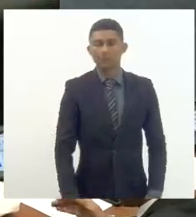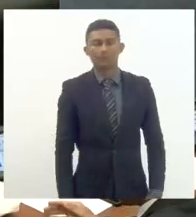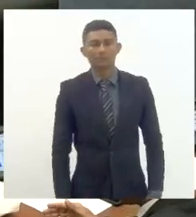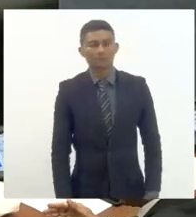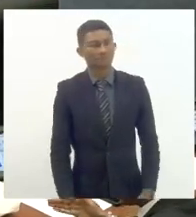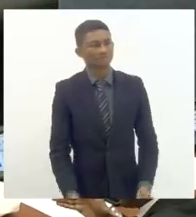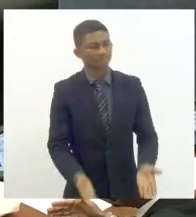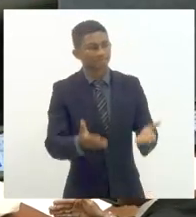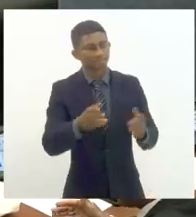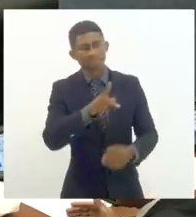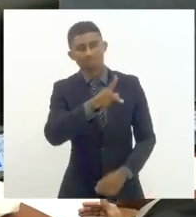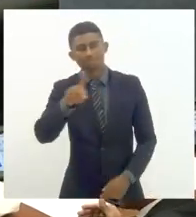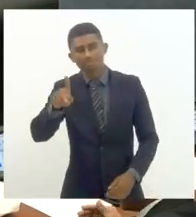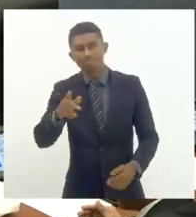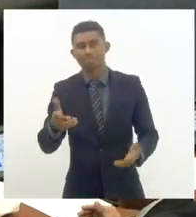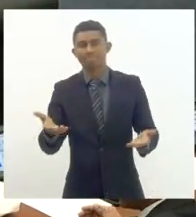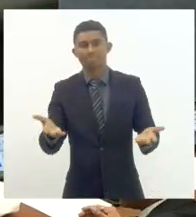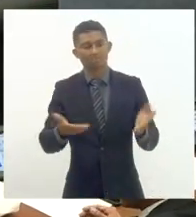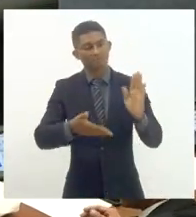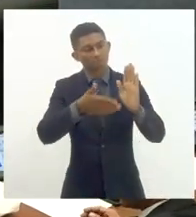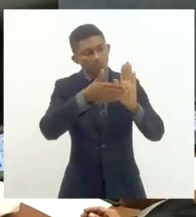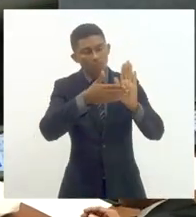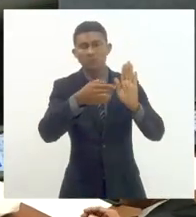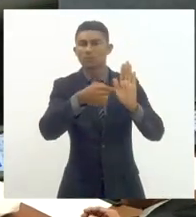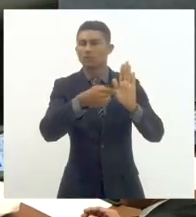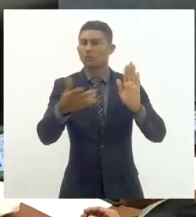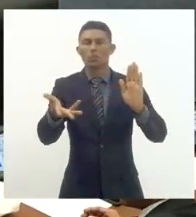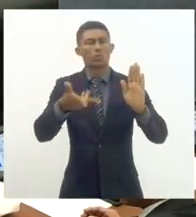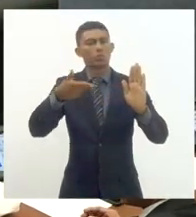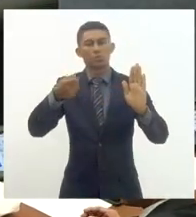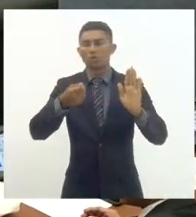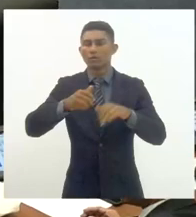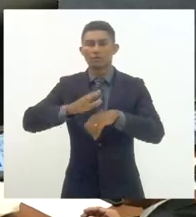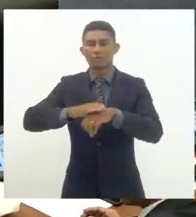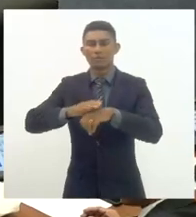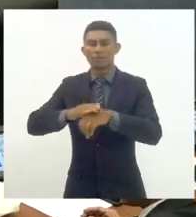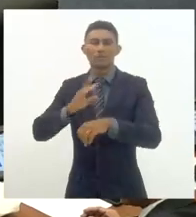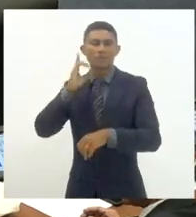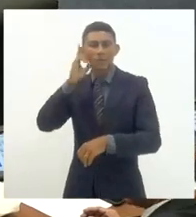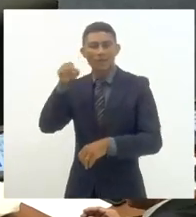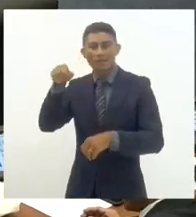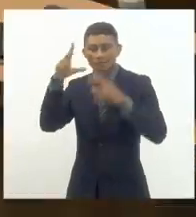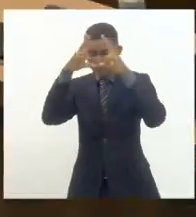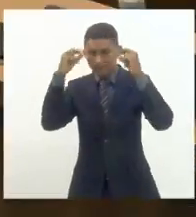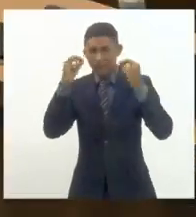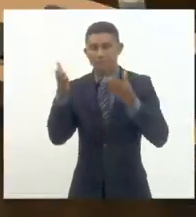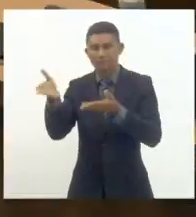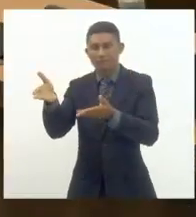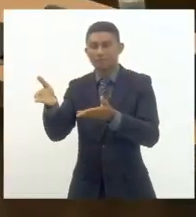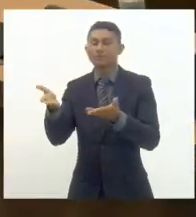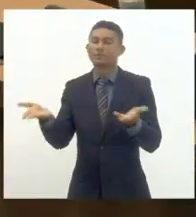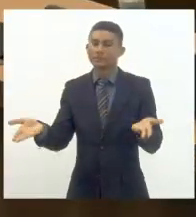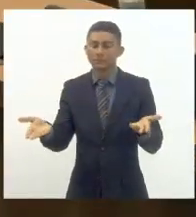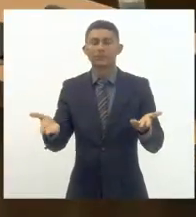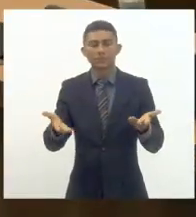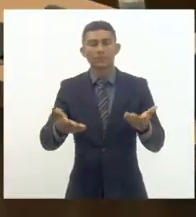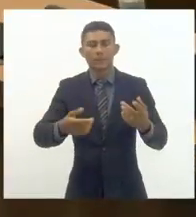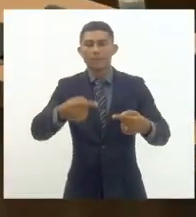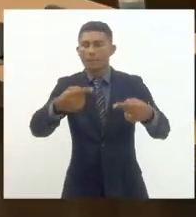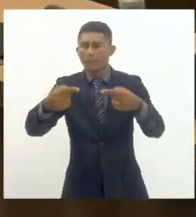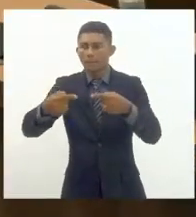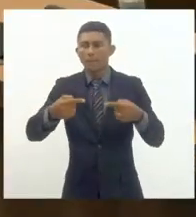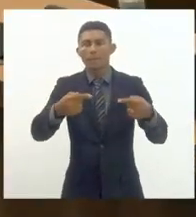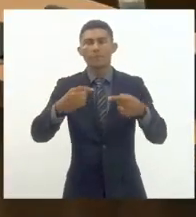Senhor presidente, excelente proposta da deputada enfermeira Rejane, que está trazendo um debate